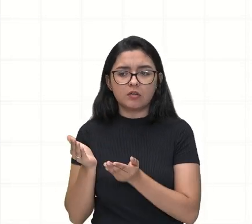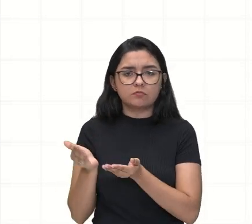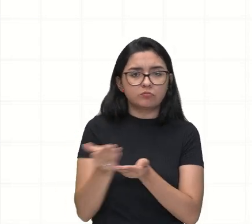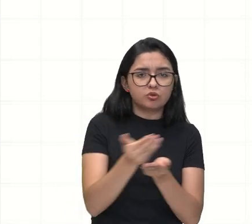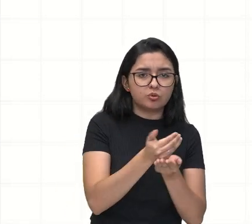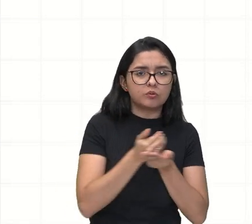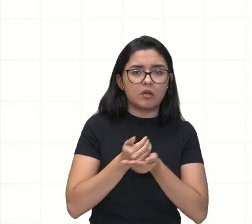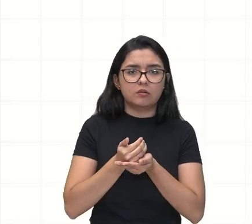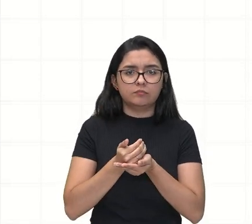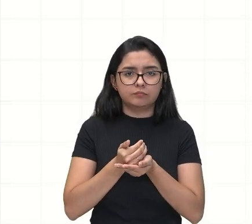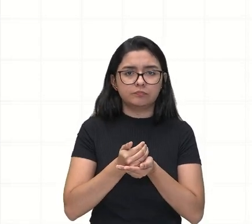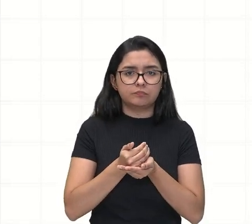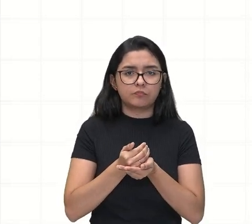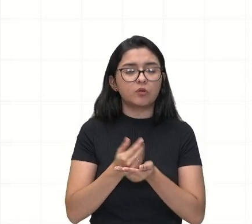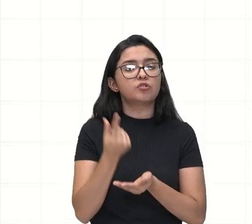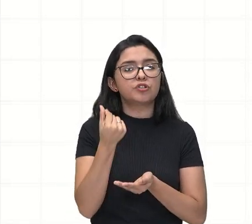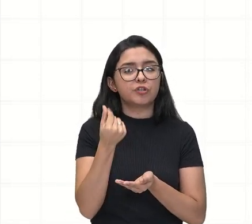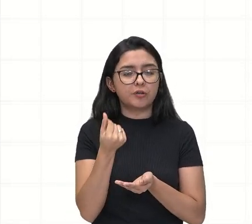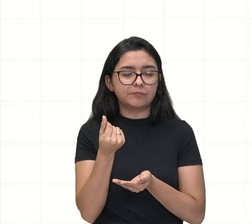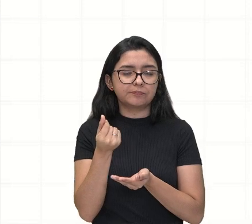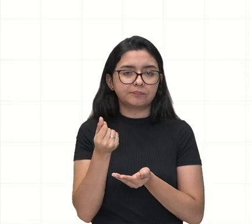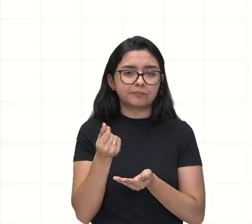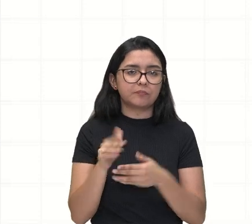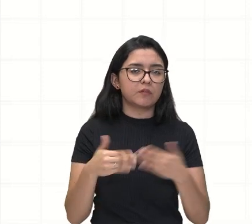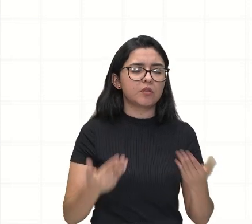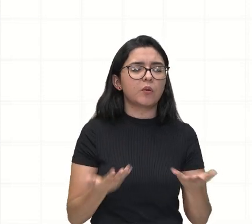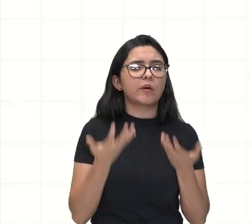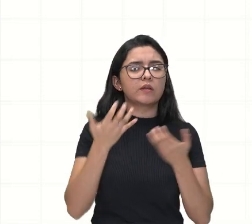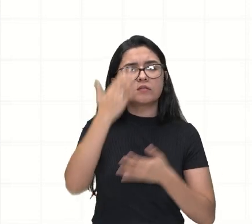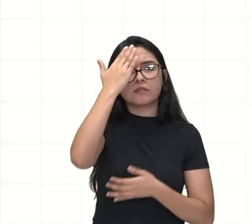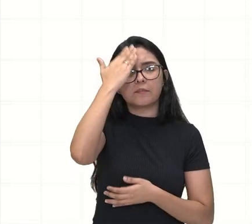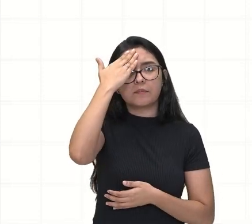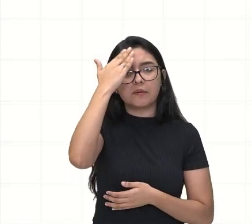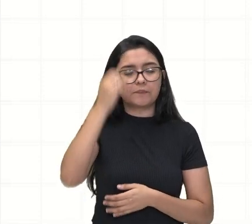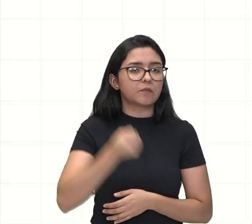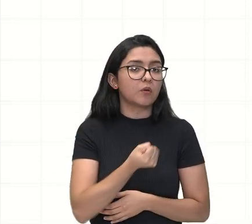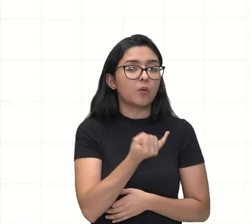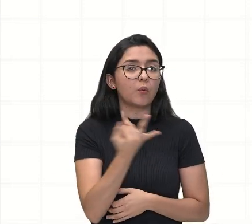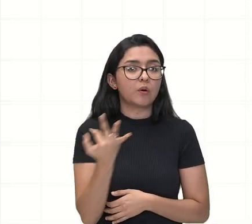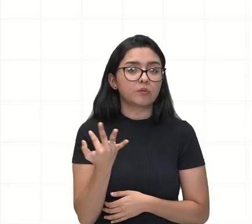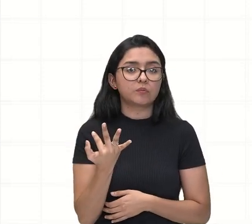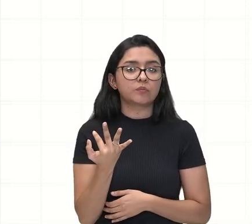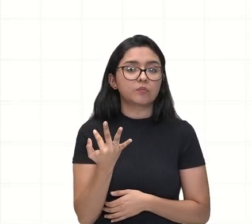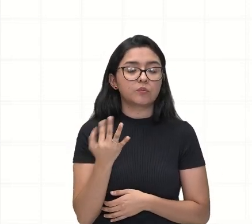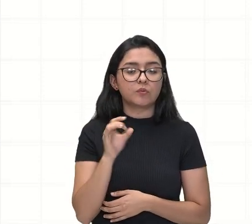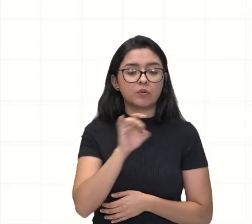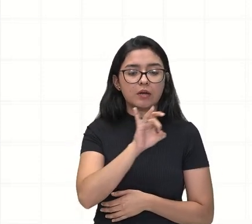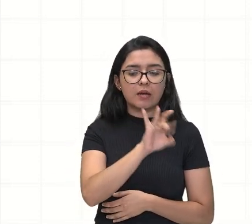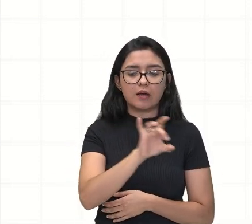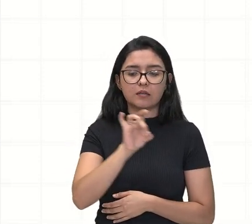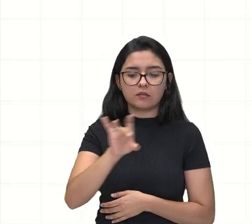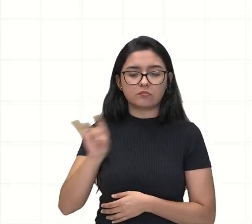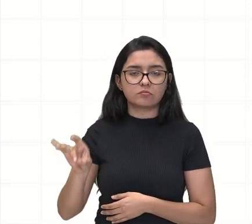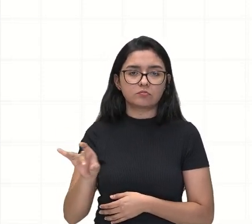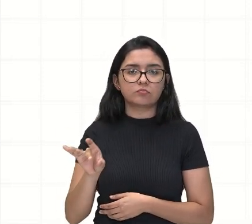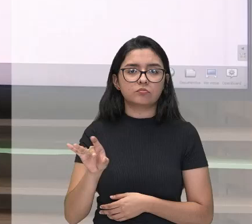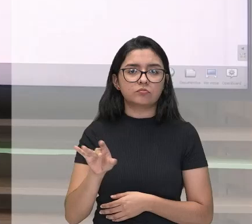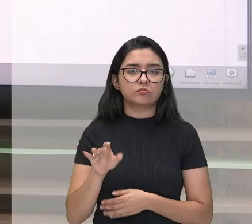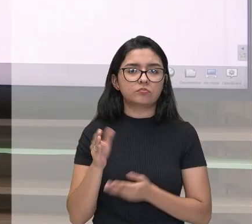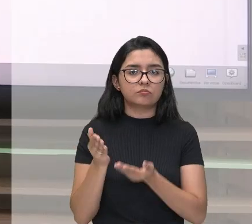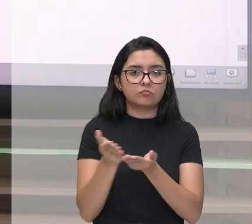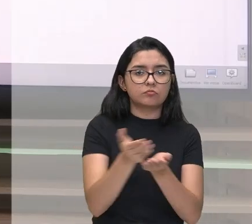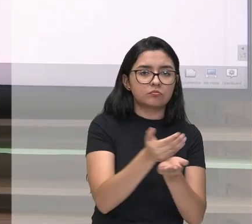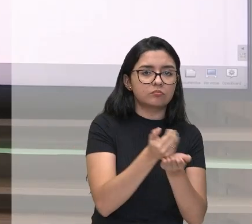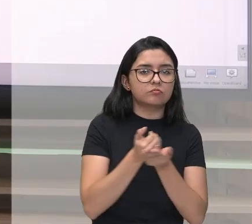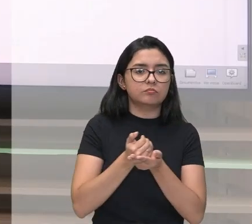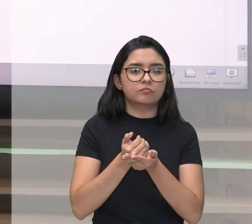juntaram dinheiro. E se eu quiser saber quanto cada amigo juntou, se